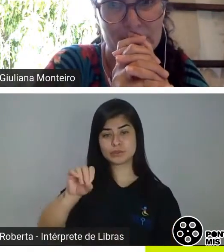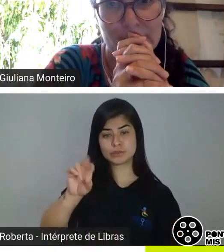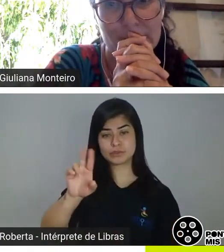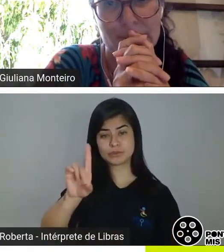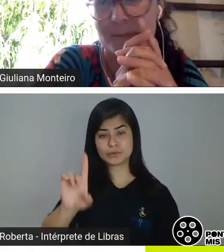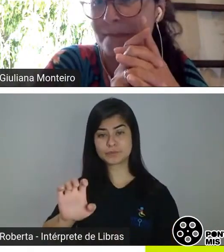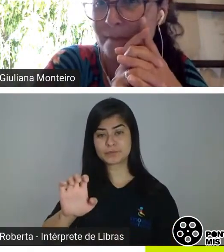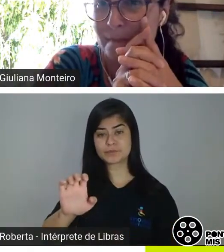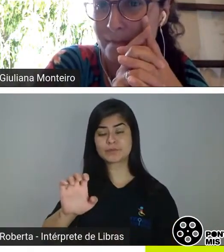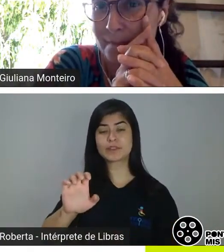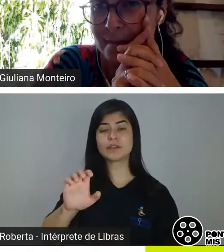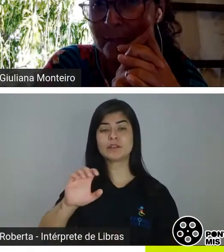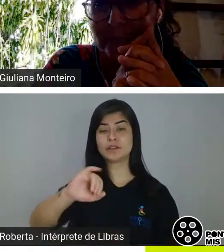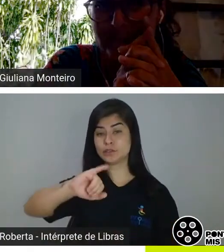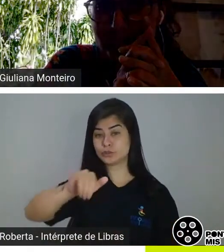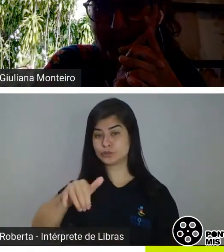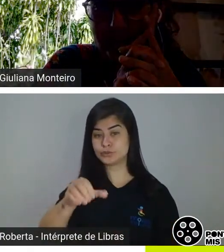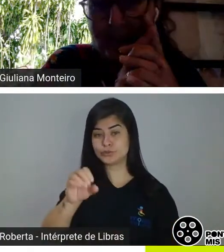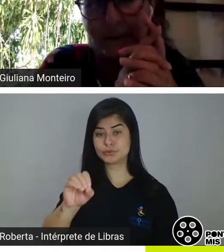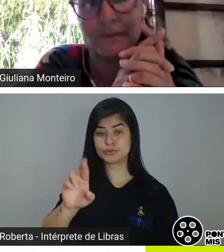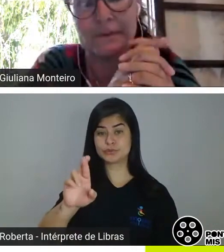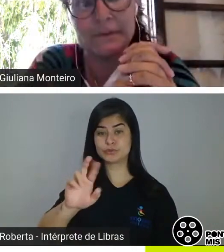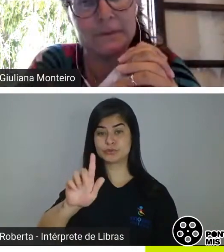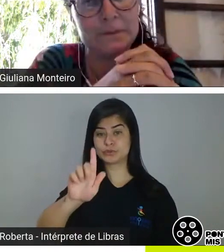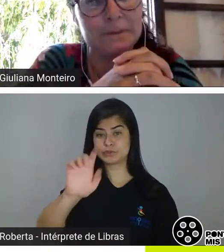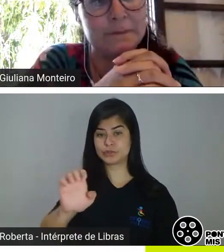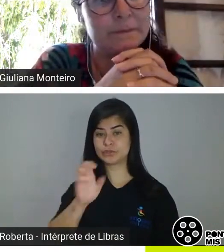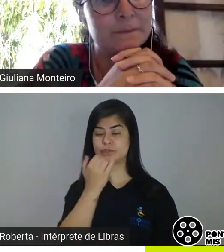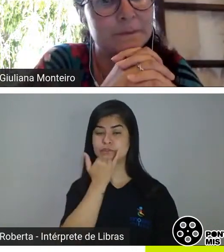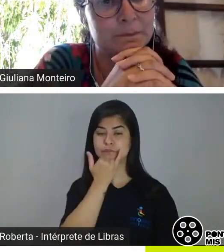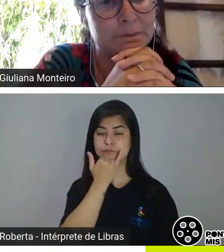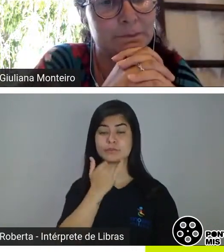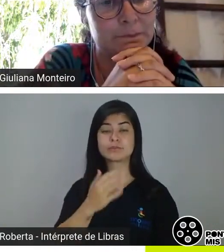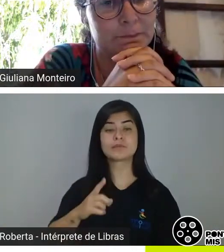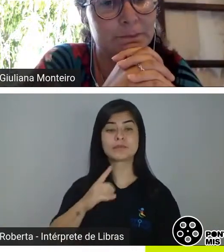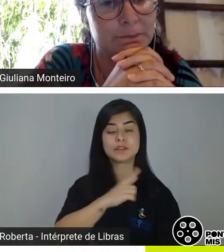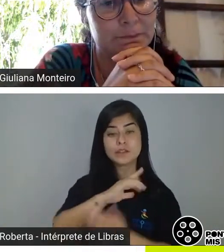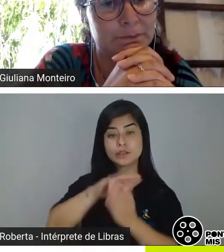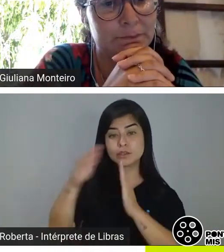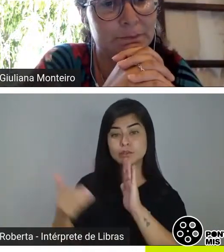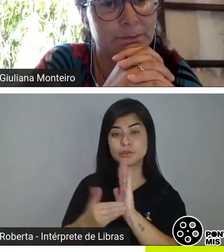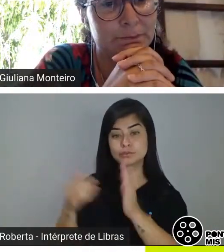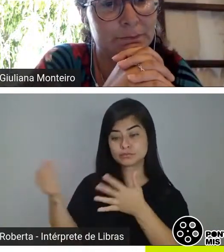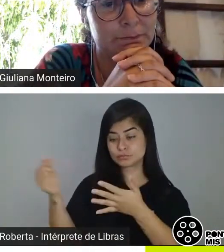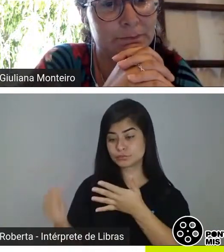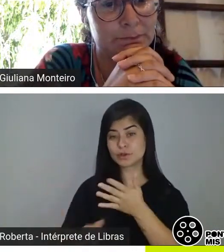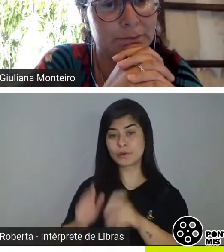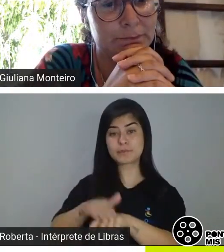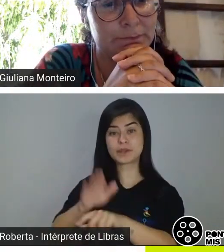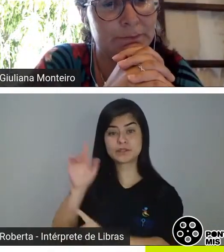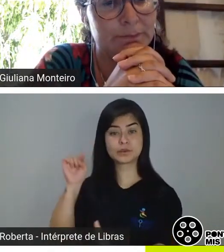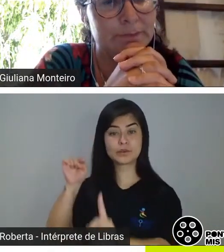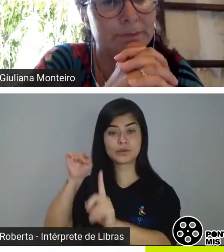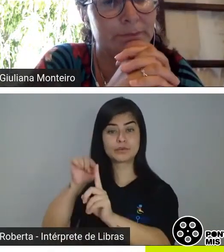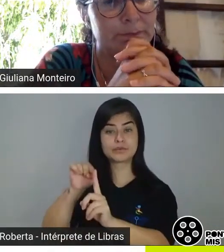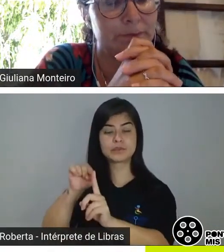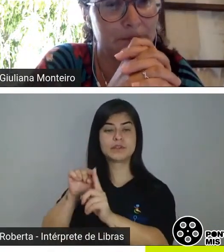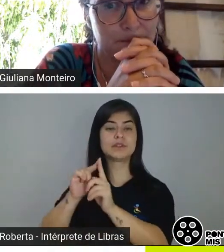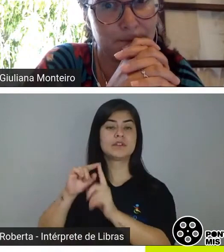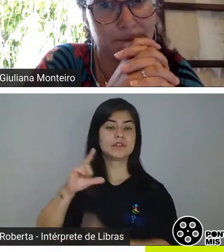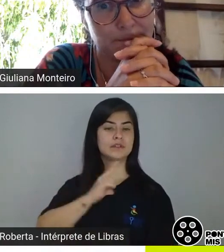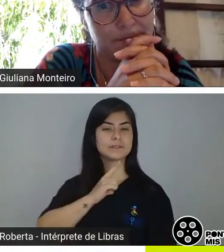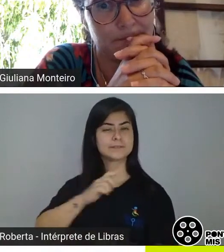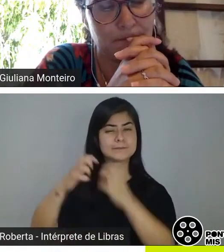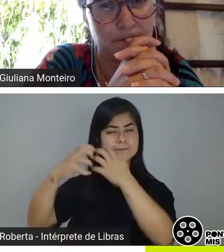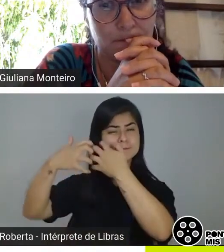mais geral, uma questão de filme de engrenagem, né? Ele tem uma coisa quase objetiva, um raciocínio